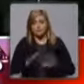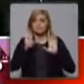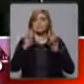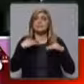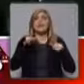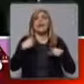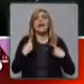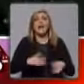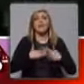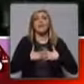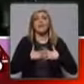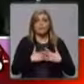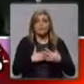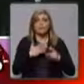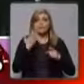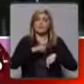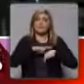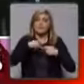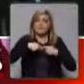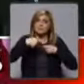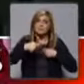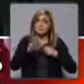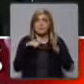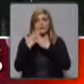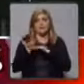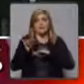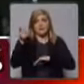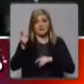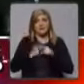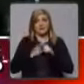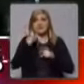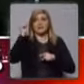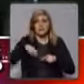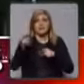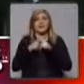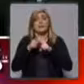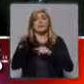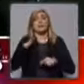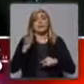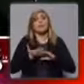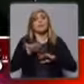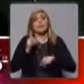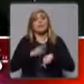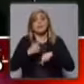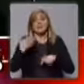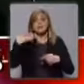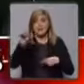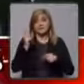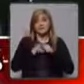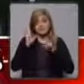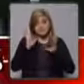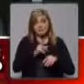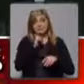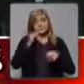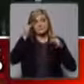a vontade de alargar o prazo, dar mais tempo à Grécia. A Grécia também queria mais tempo, mas existe que a Grécia se comprometa